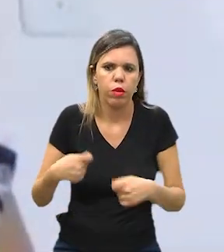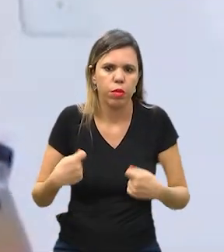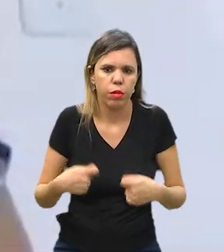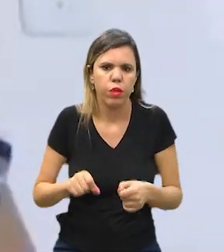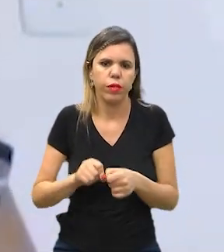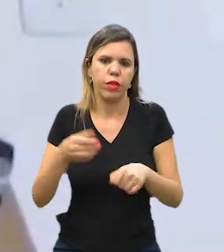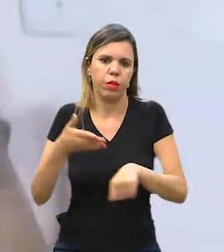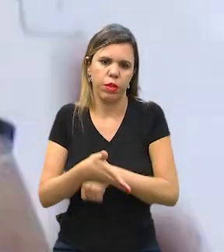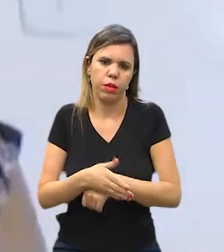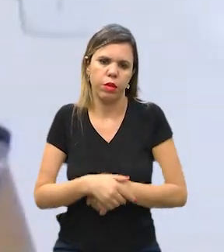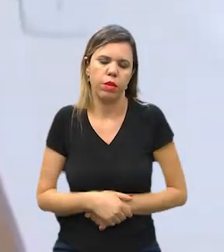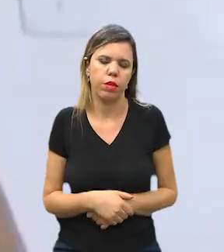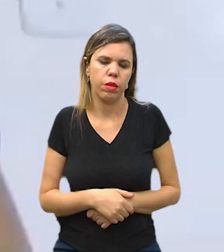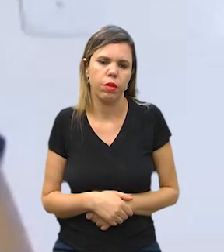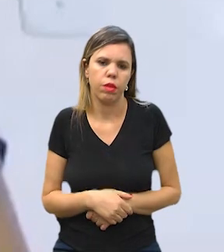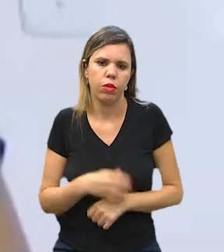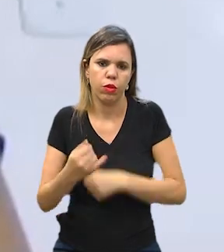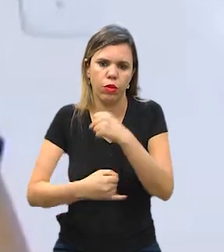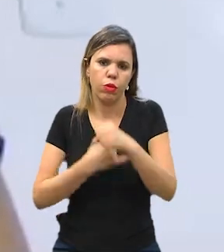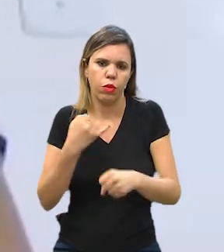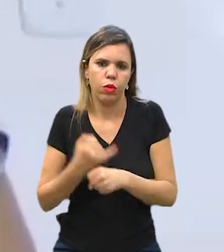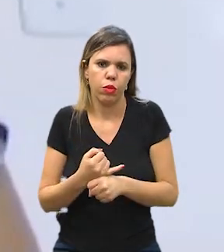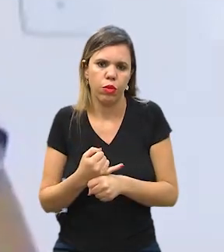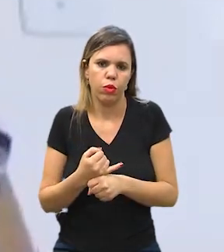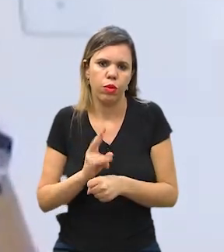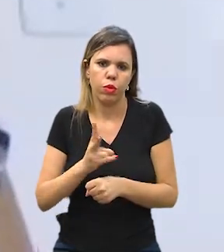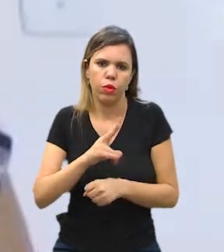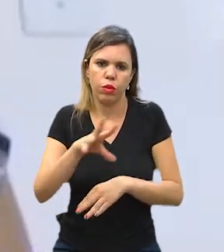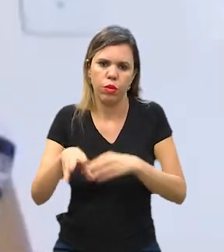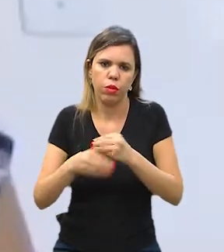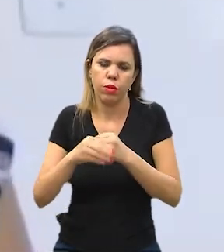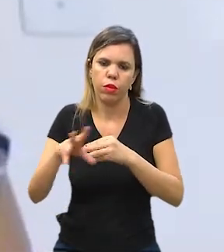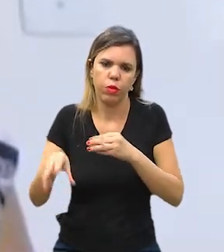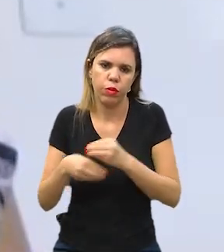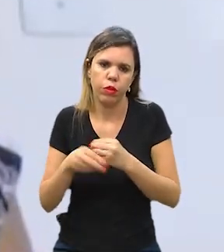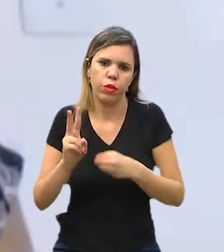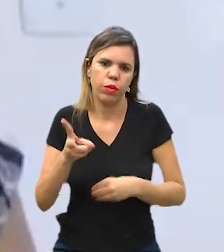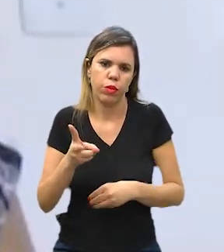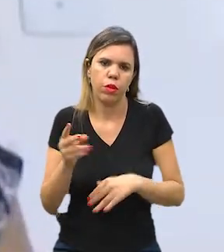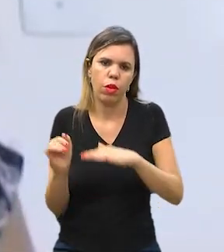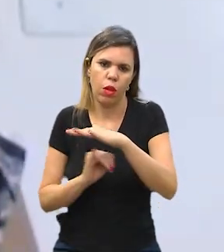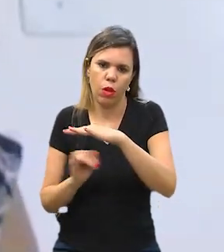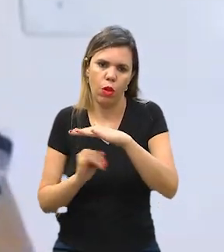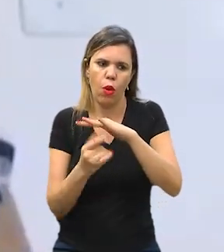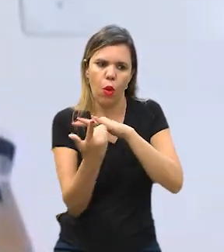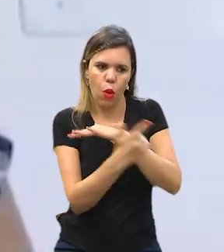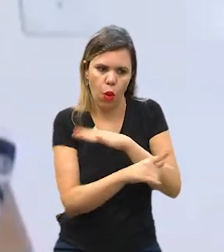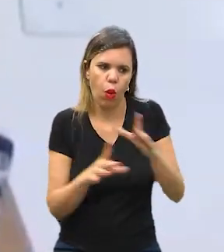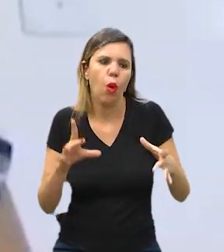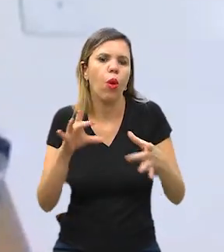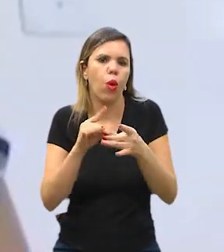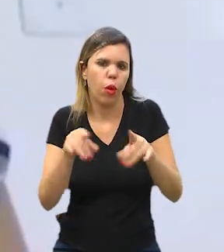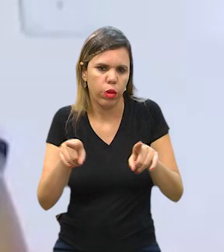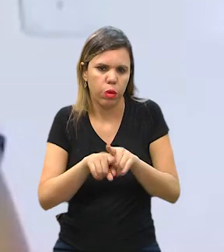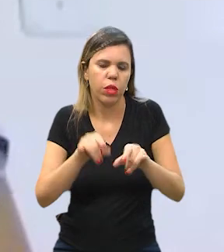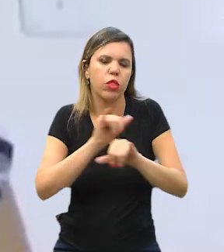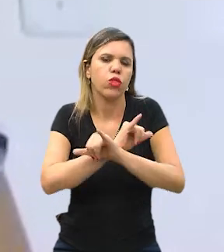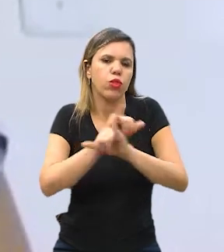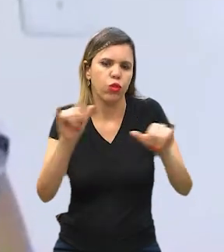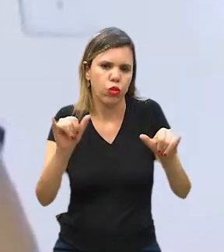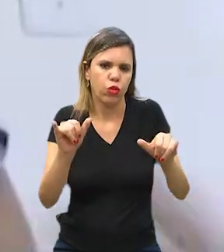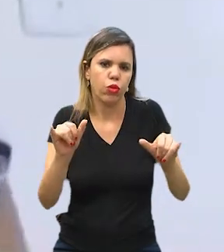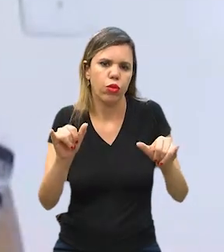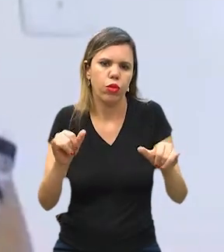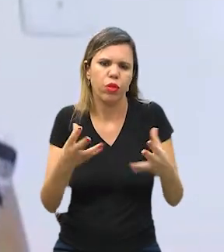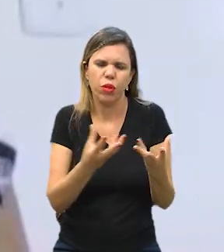de participação, o que ele precisa para participar. Então, o site ele é alimentado constantemente. Algumas organizações sociais parceiras,